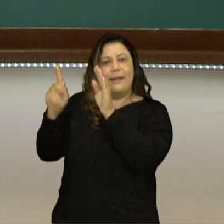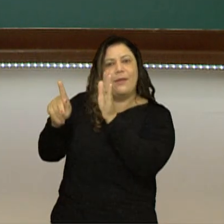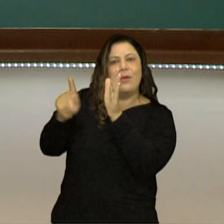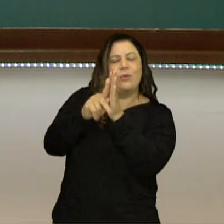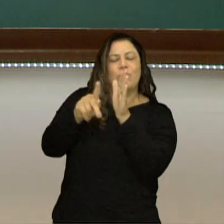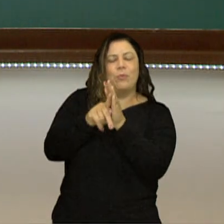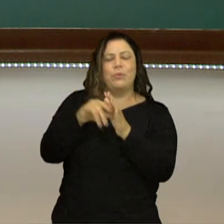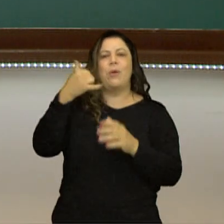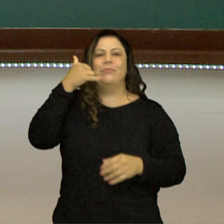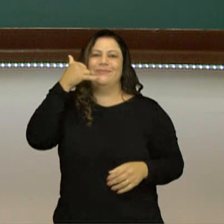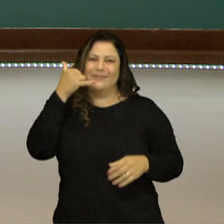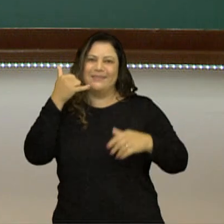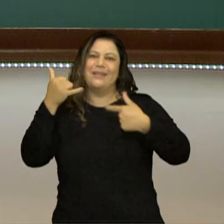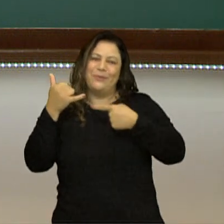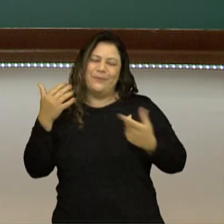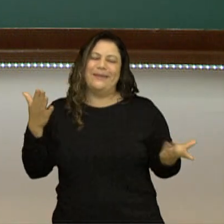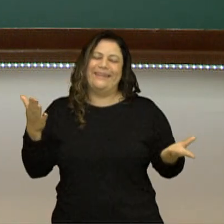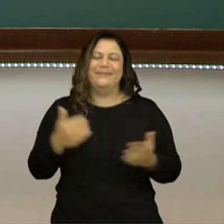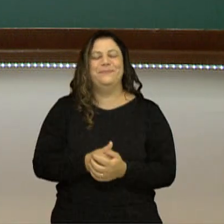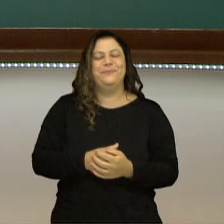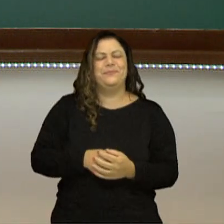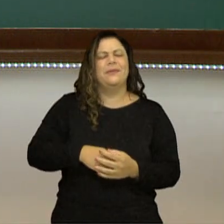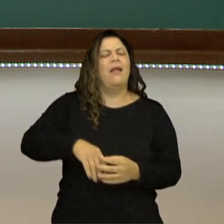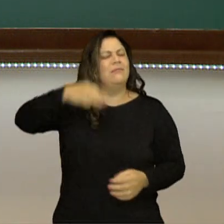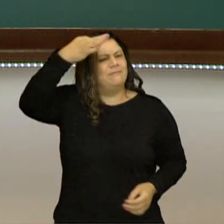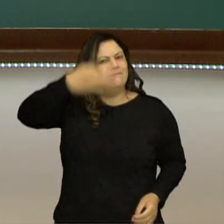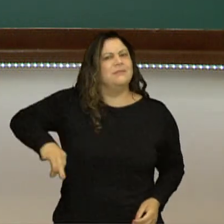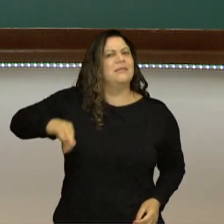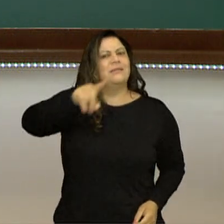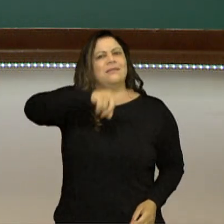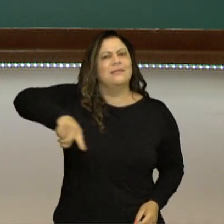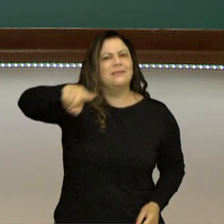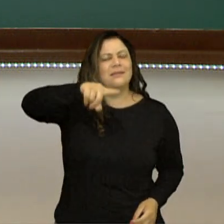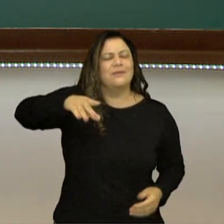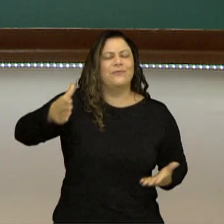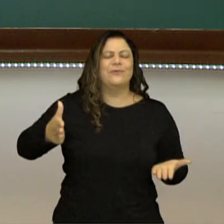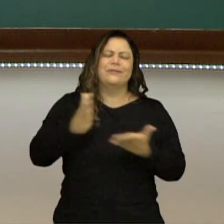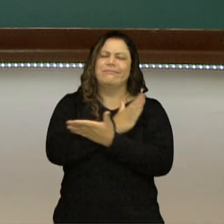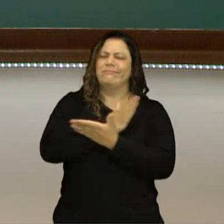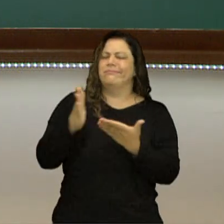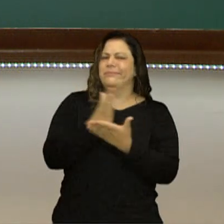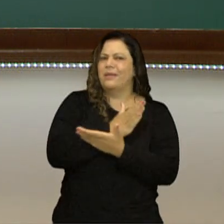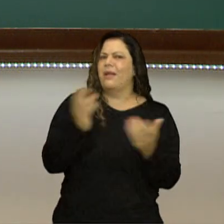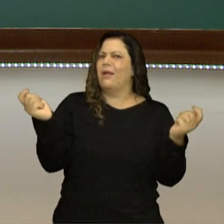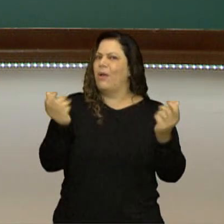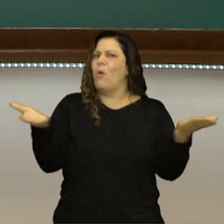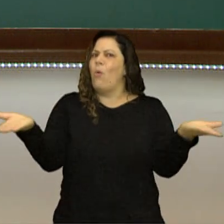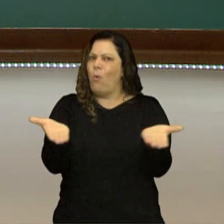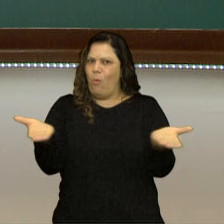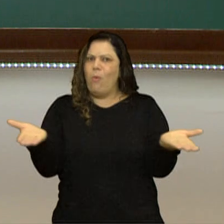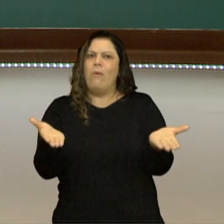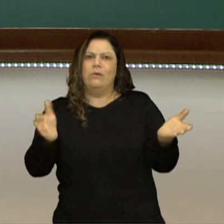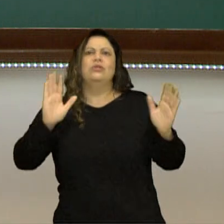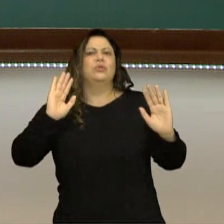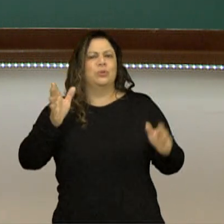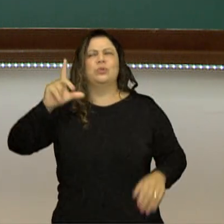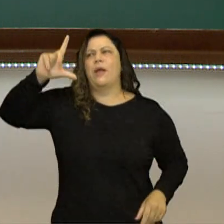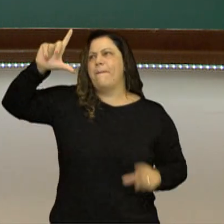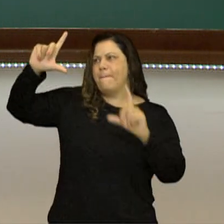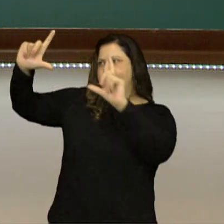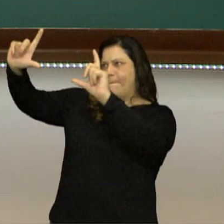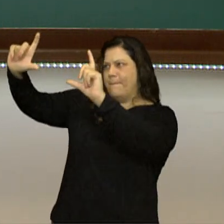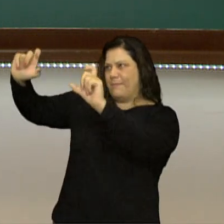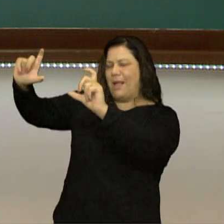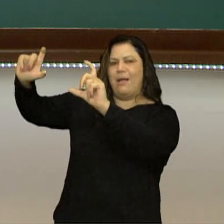próprios celulares. Aposto que algum de vocês que estão me assistindo nesse momento, hoje ainda, já tirou uma